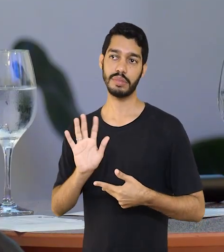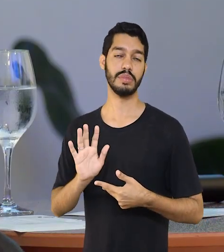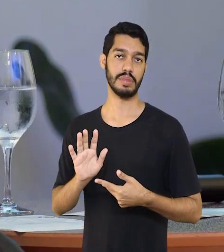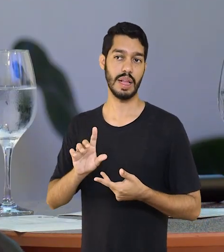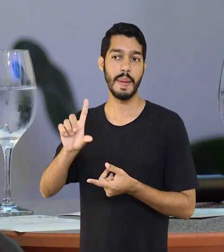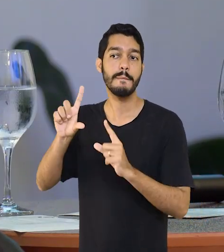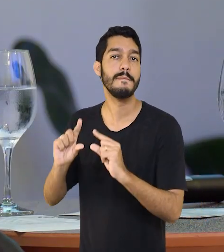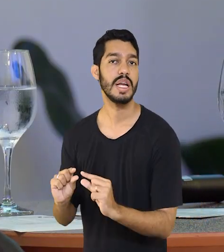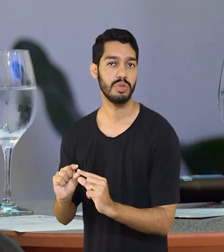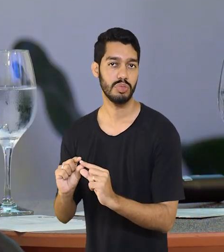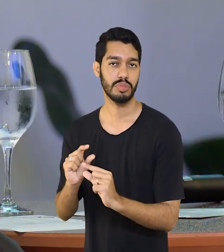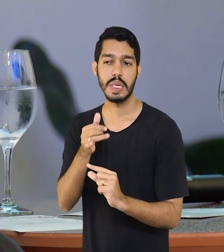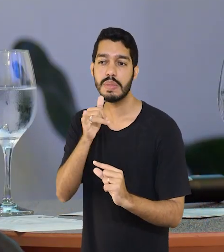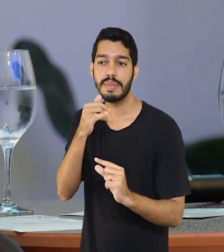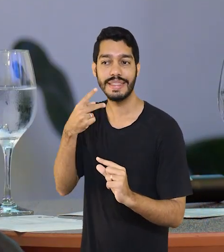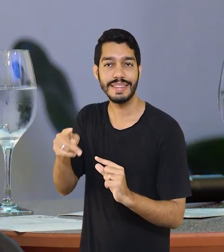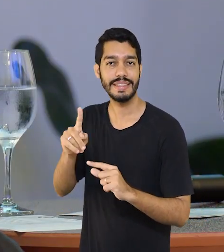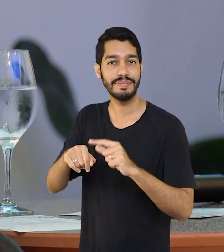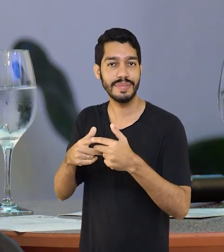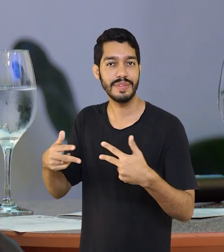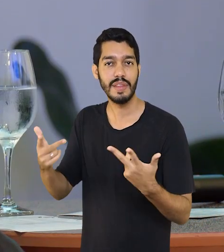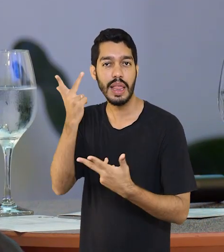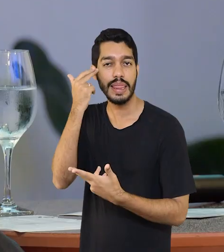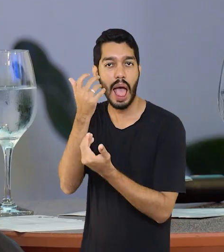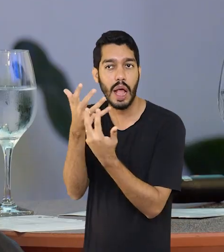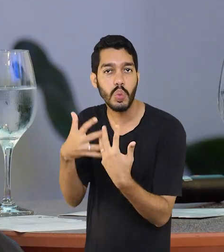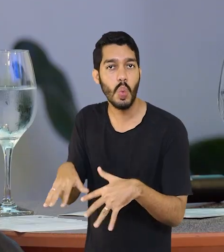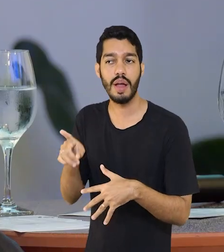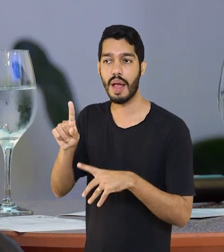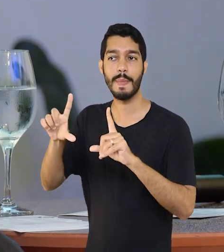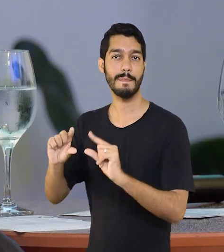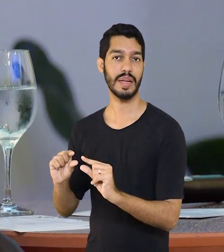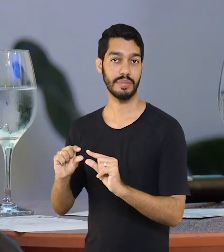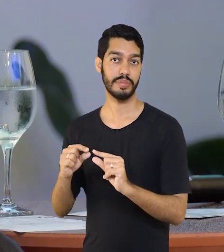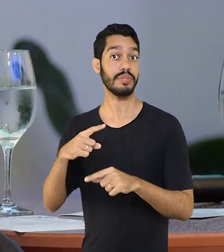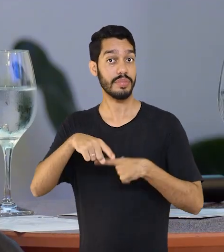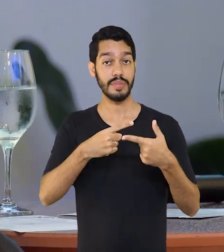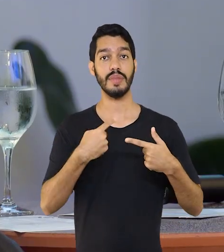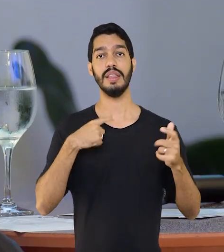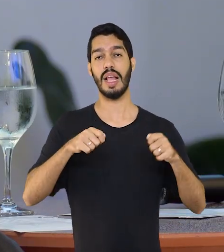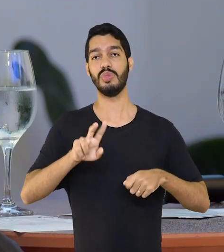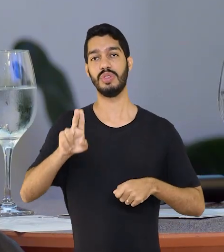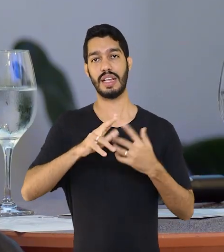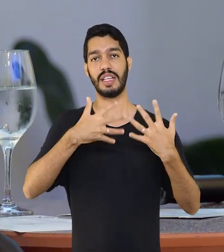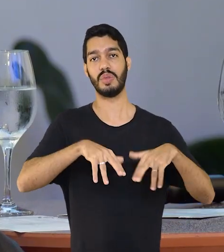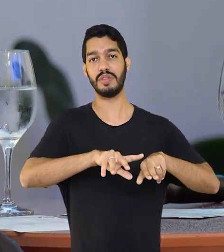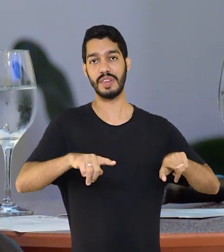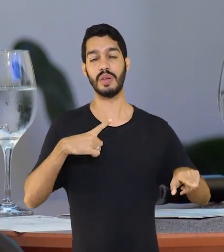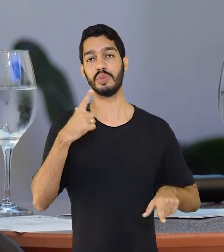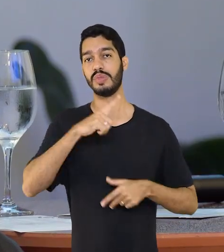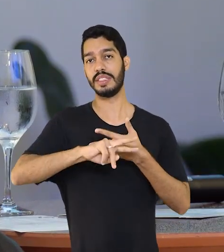menos, né, energia, enfim, os recursos naturais, principalmente, para ter o mesmo resultado. Então, isso